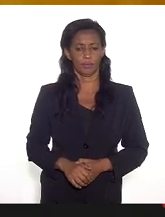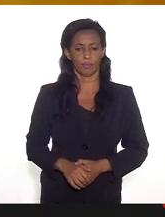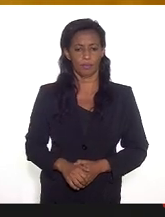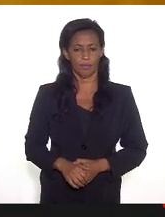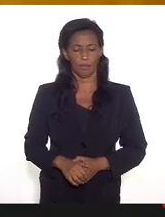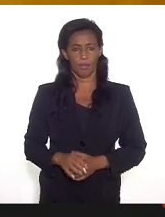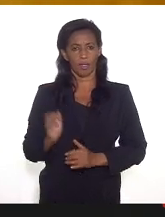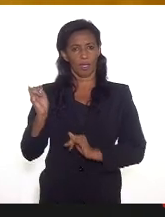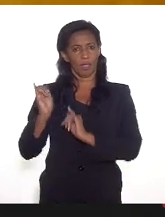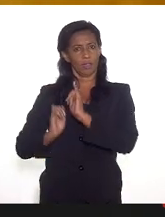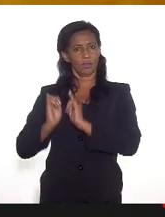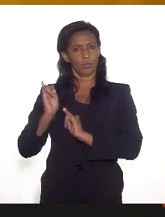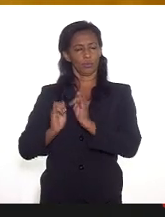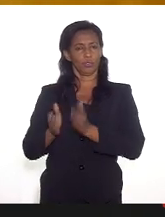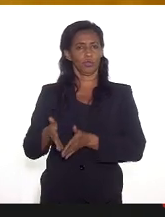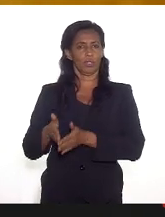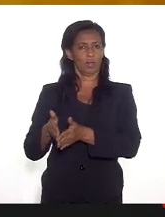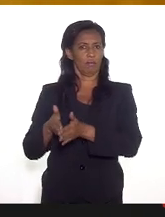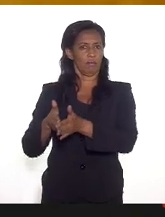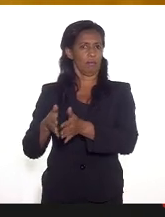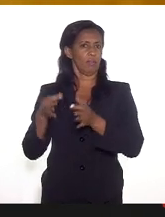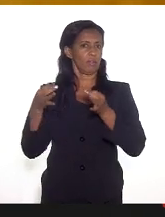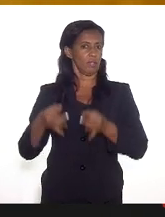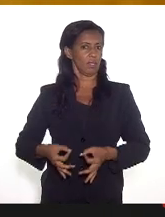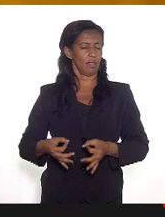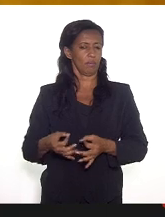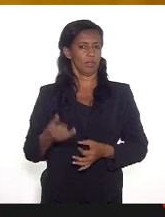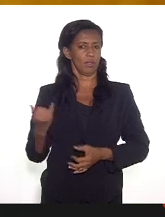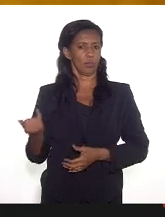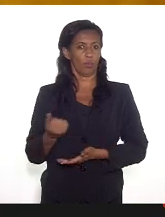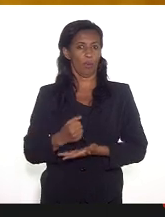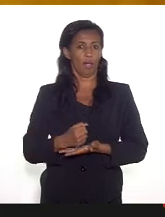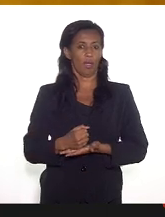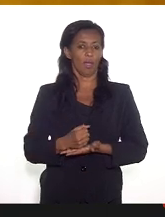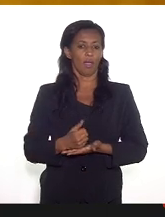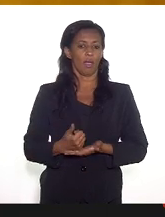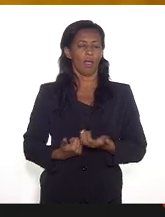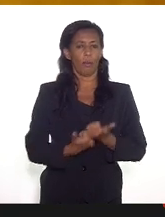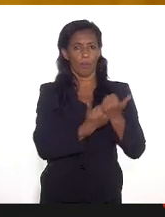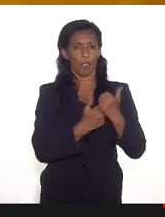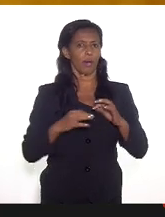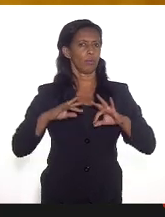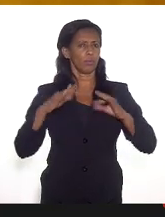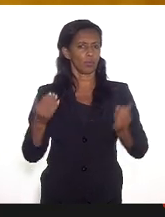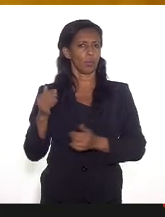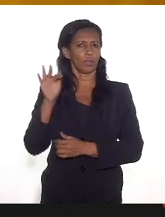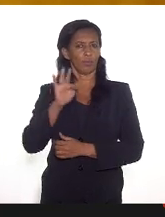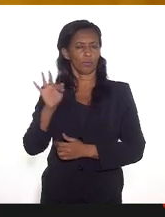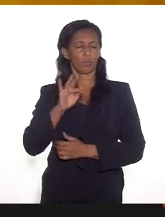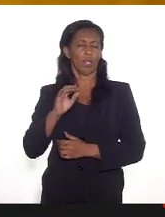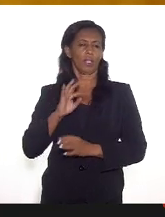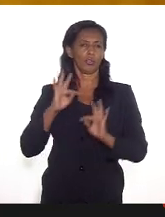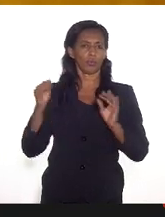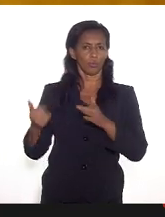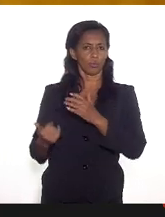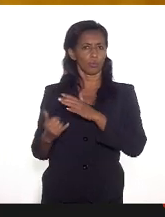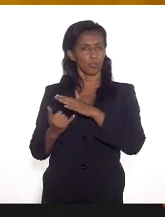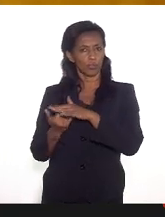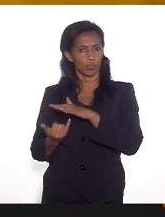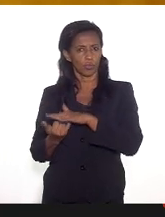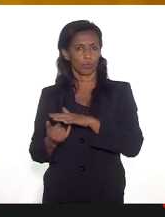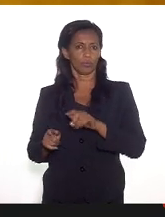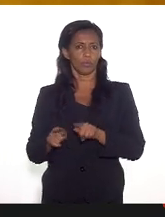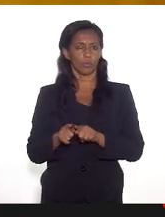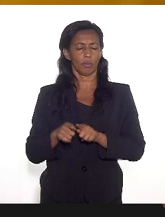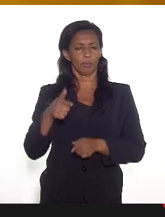da indústria naval, acho que é certamente uma importante área, né? Apoiamos todas as universidades, todos os institutos. Então,